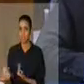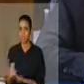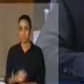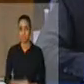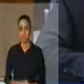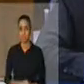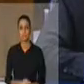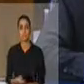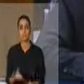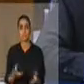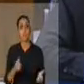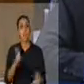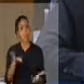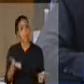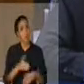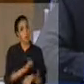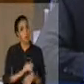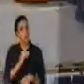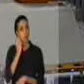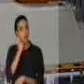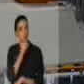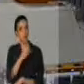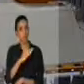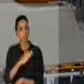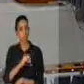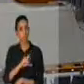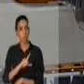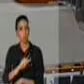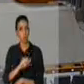Com a palavra, deputado Valdir Collato.